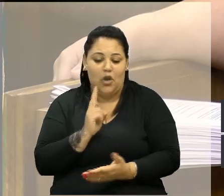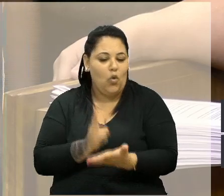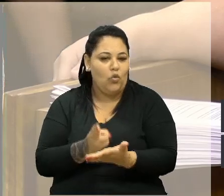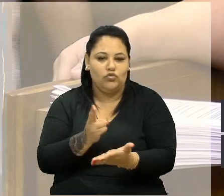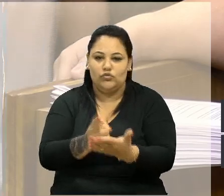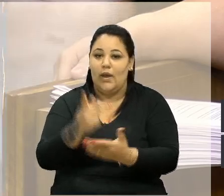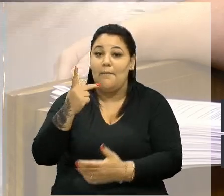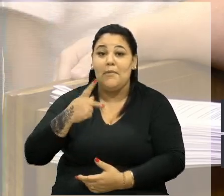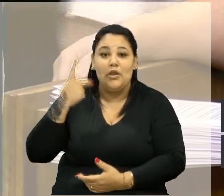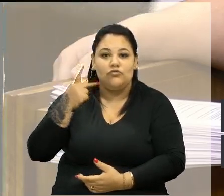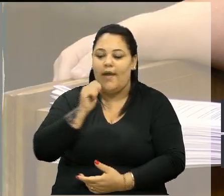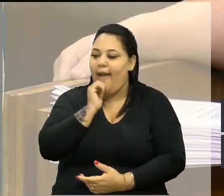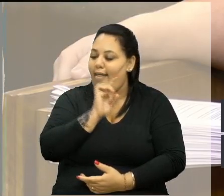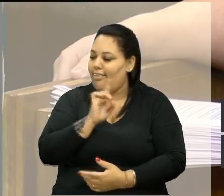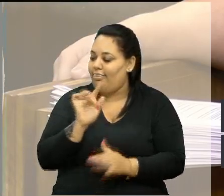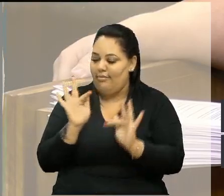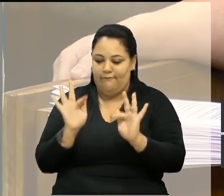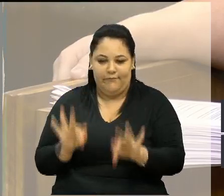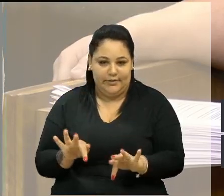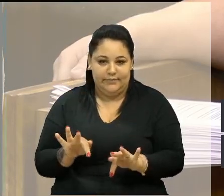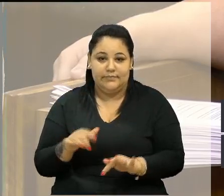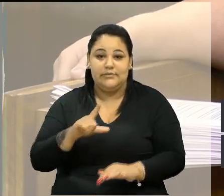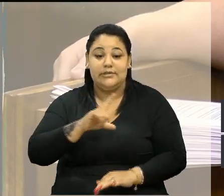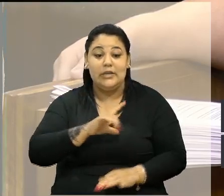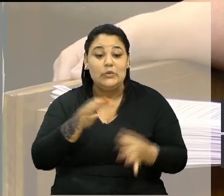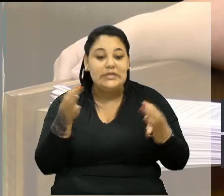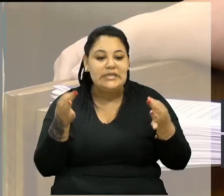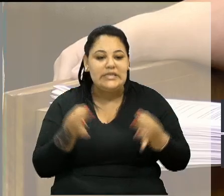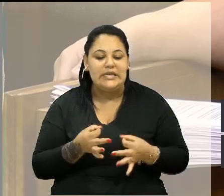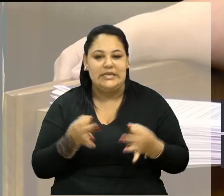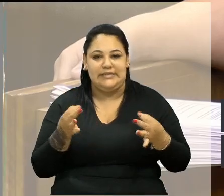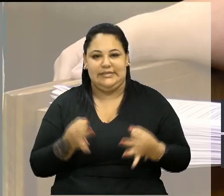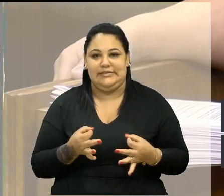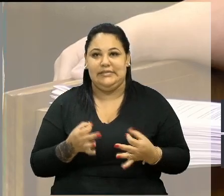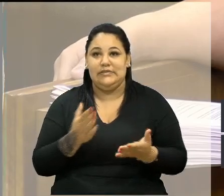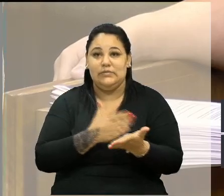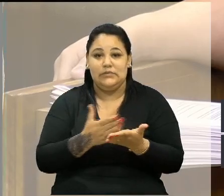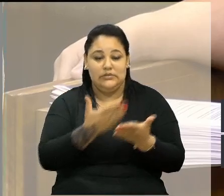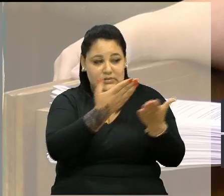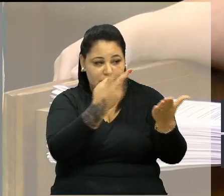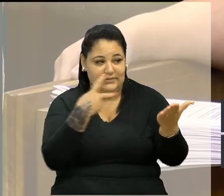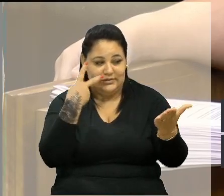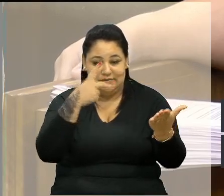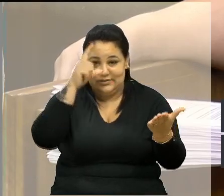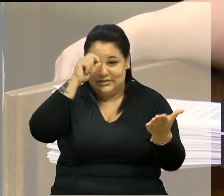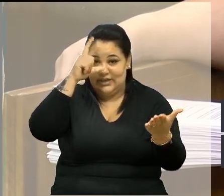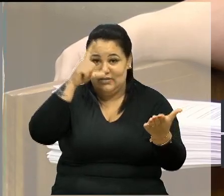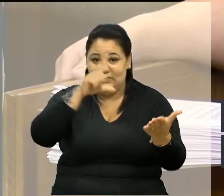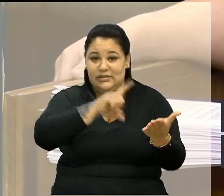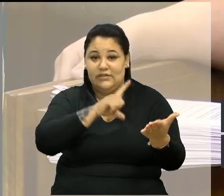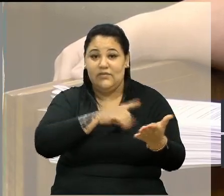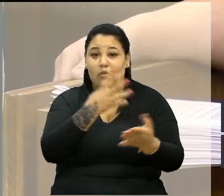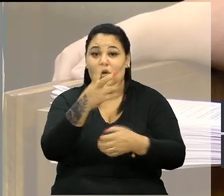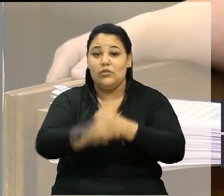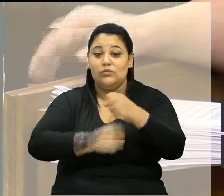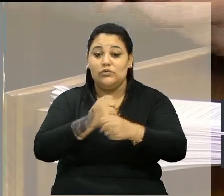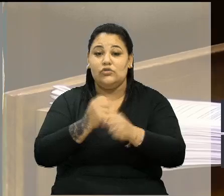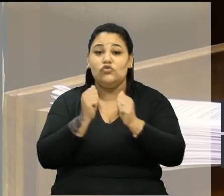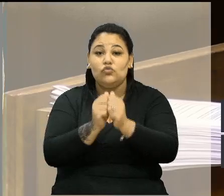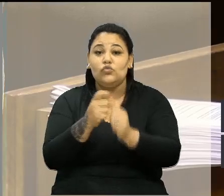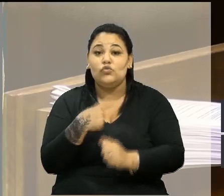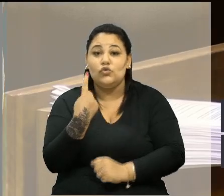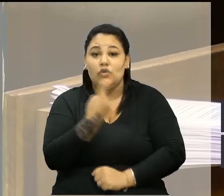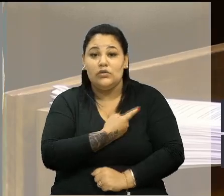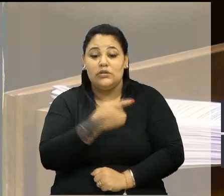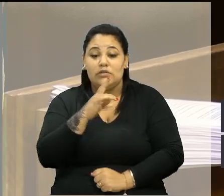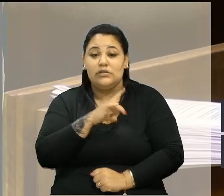política não termina por aqui. Tenho certeza absoluta, começar pelo vereador Scalco, né, que esteve 4 anos junto conosco aqui.